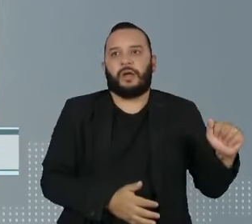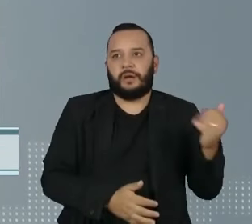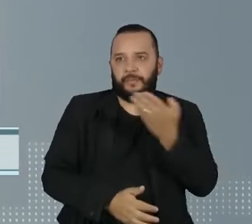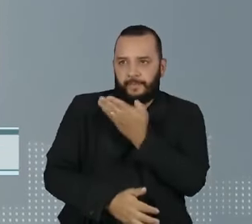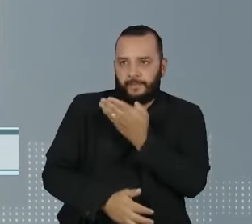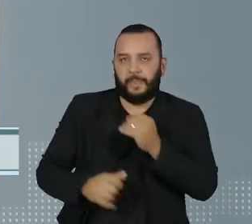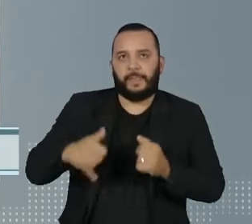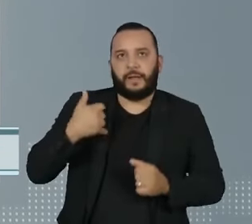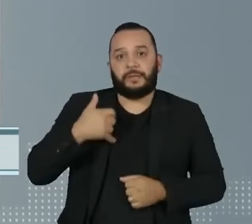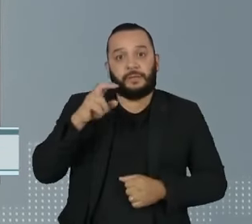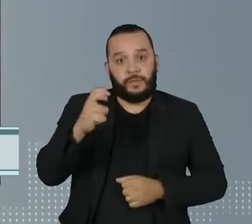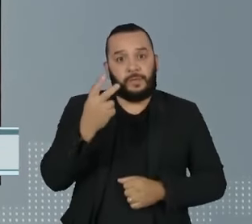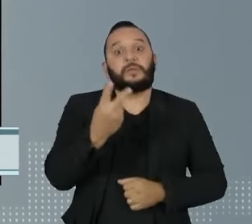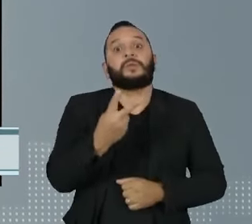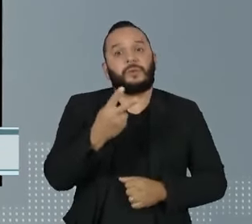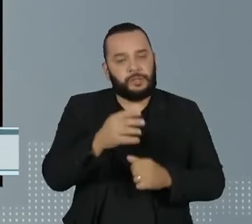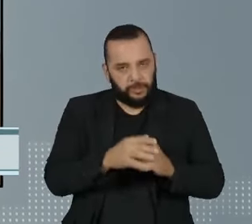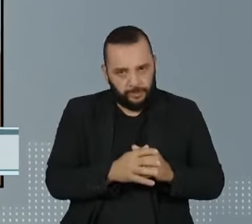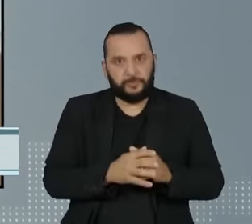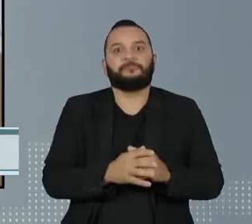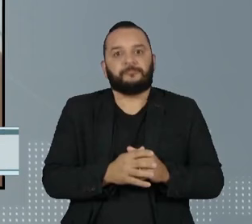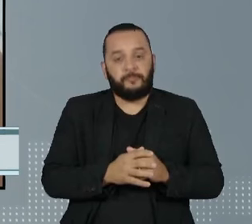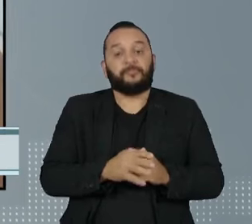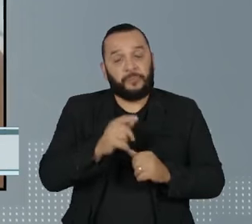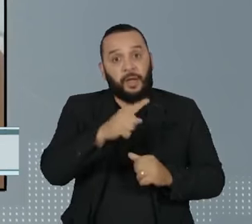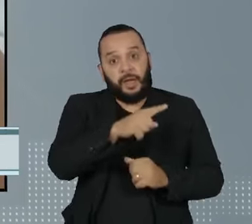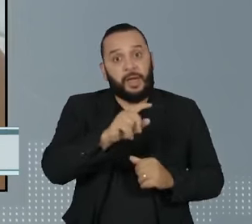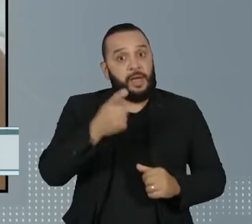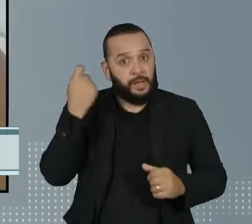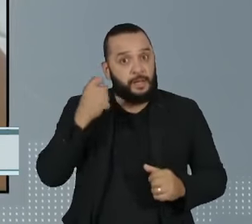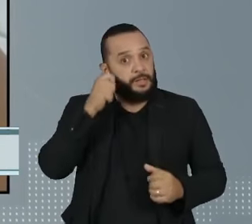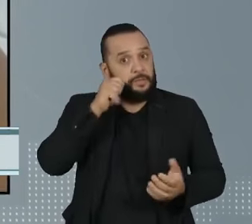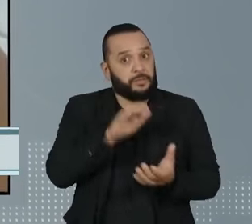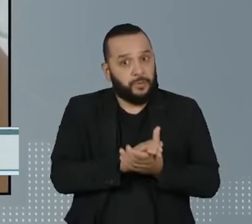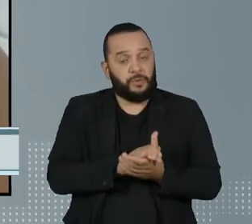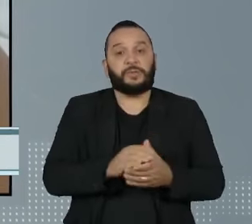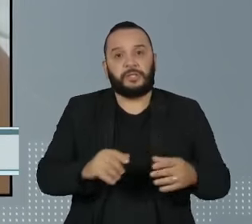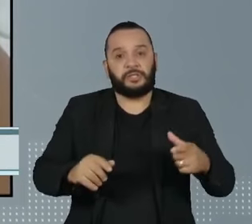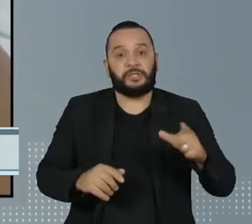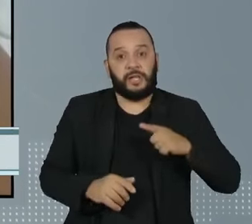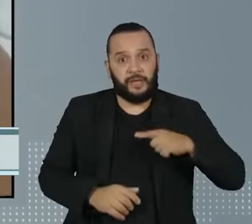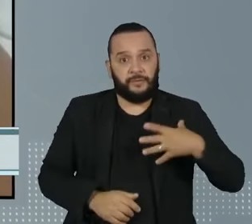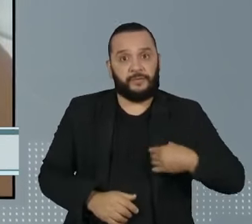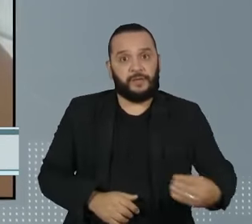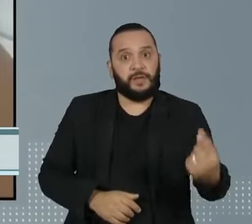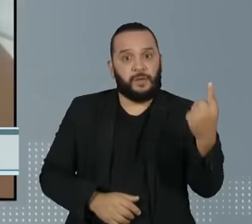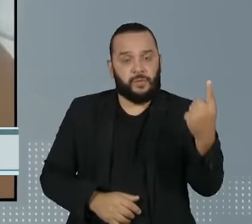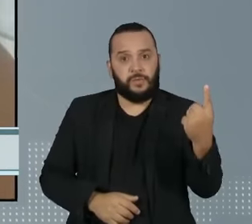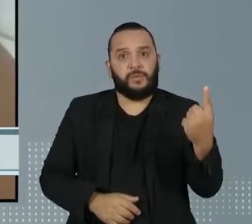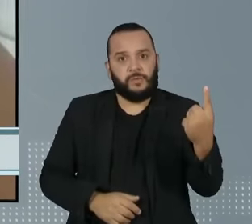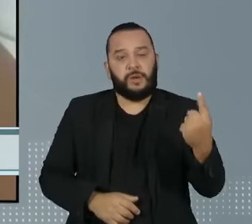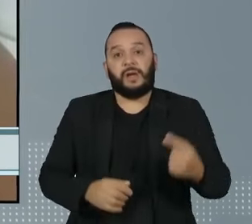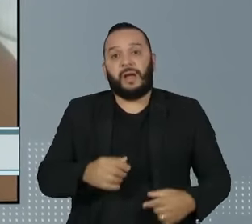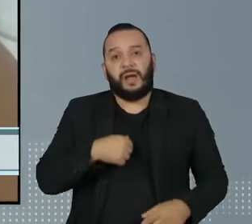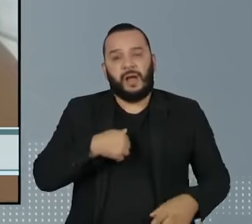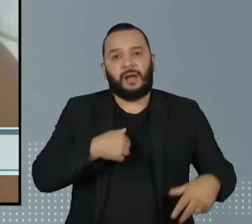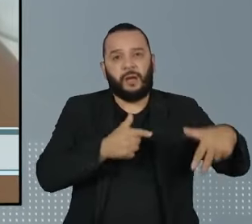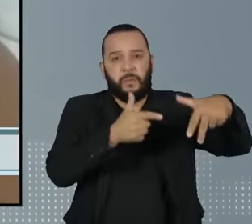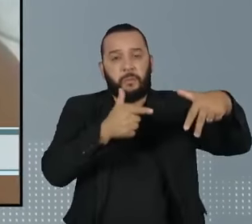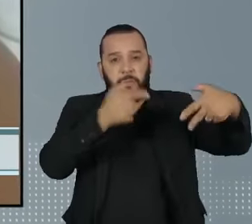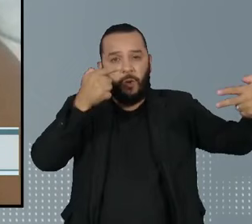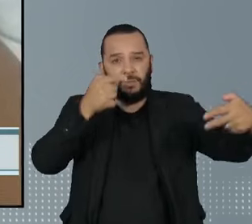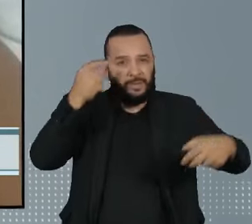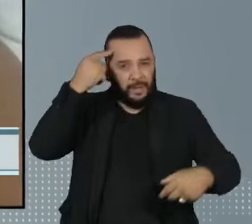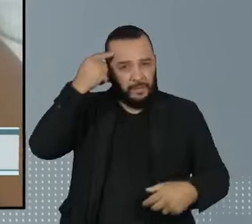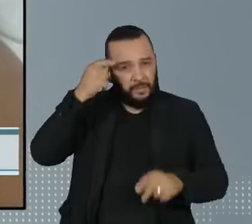Souza de 52 anos ex-companheira de temário Antônia era mãe de uma das filhas dele ela foi assassinada com um tiro na